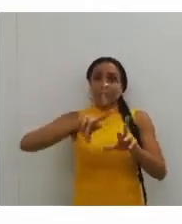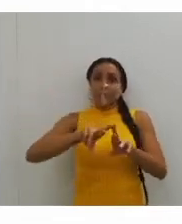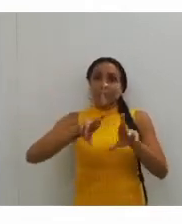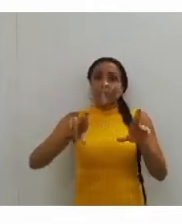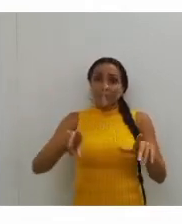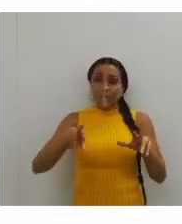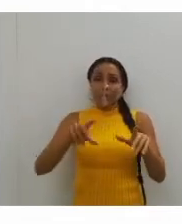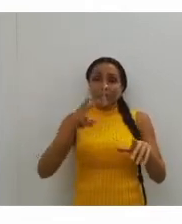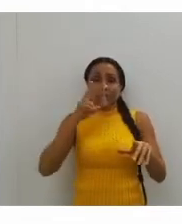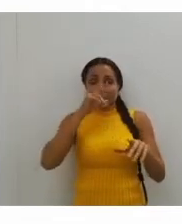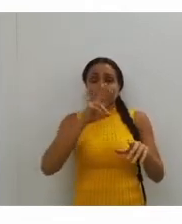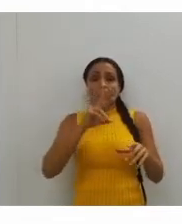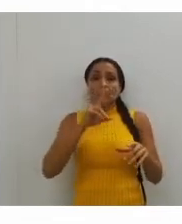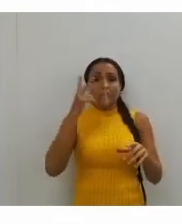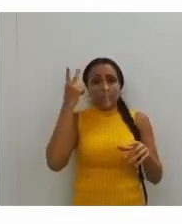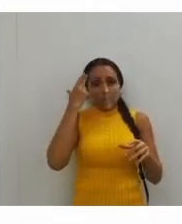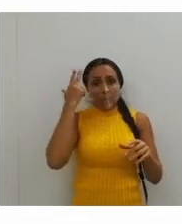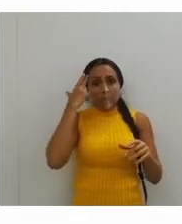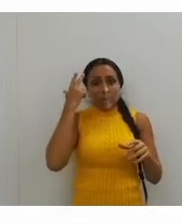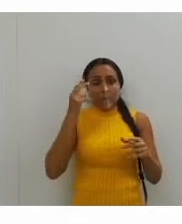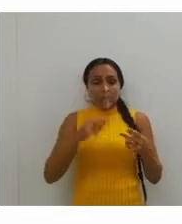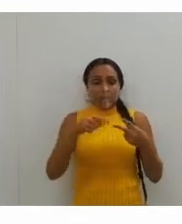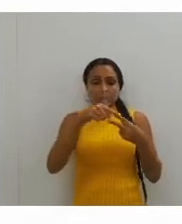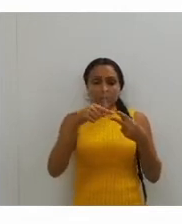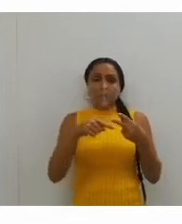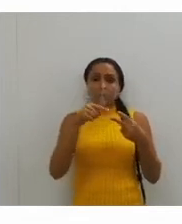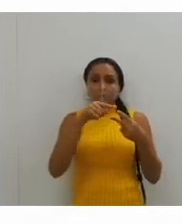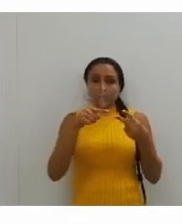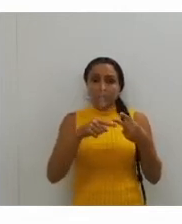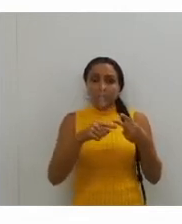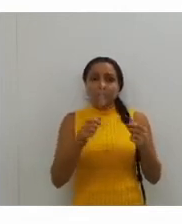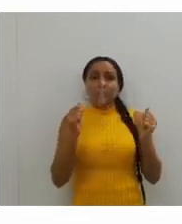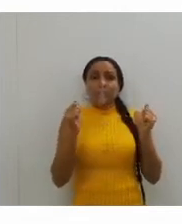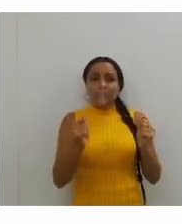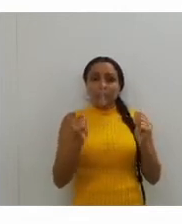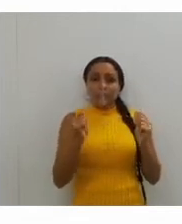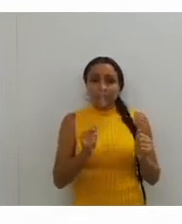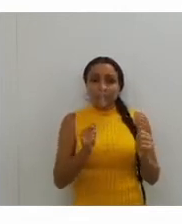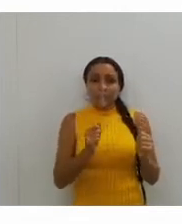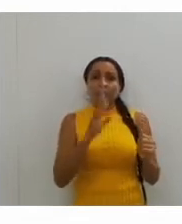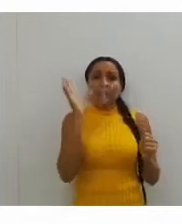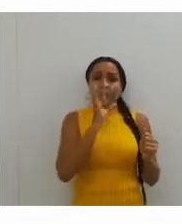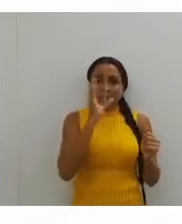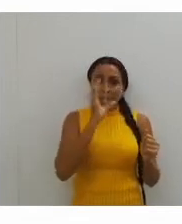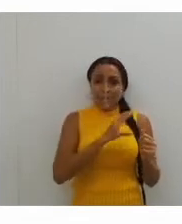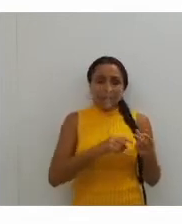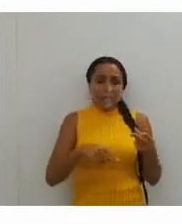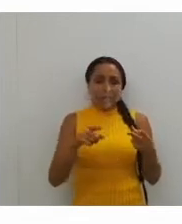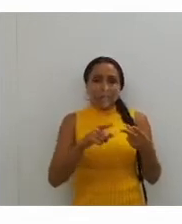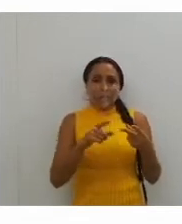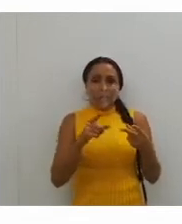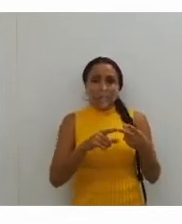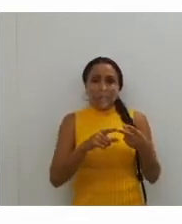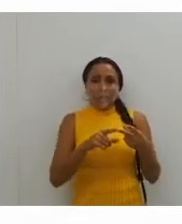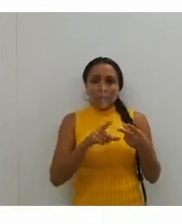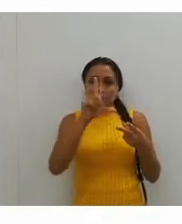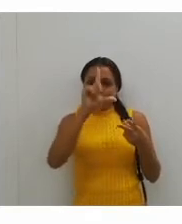da força normal. E temos duas condições. Ele pode ser acelerado ou pode ser